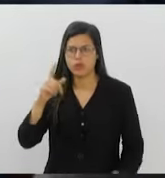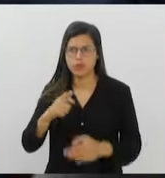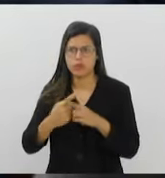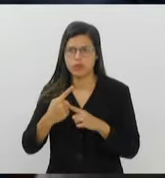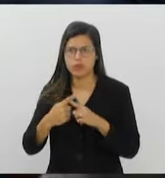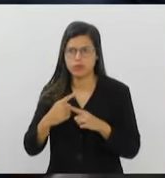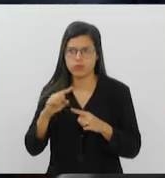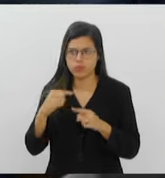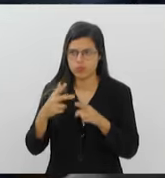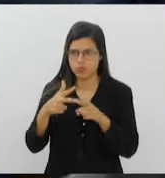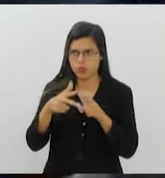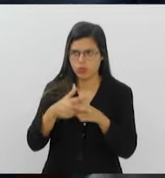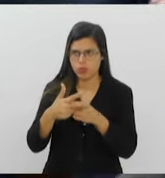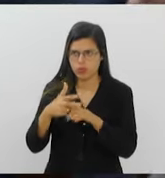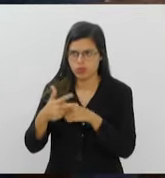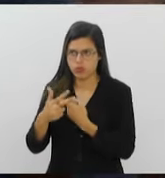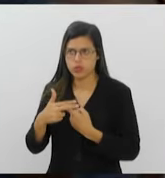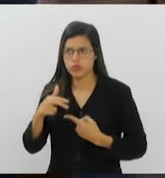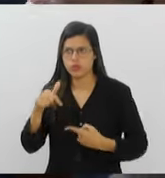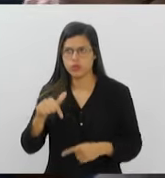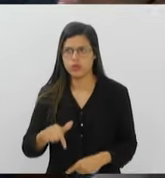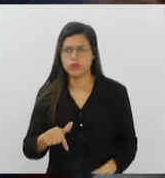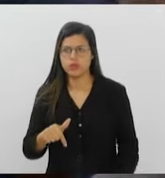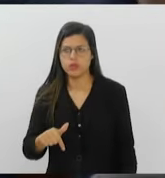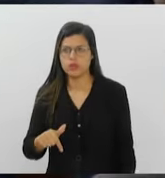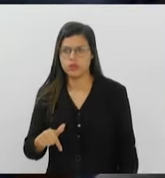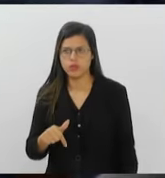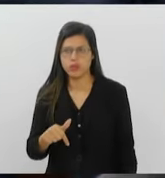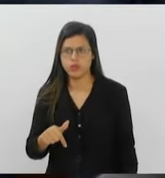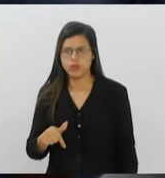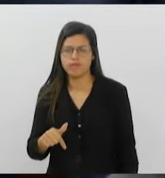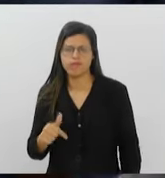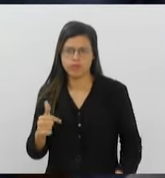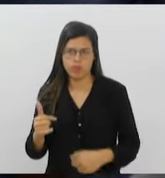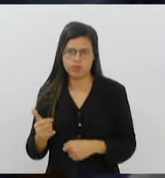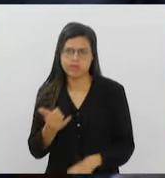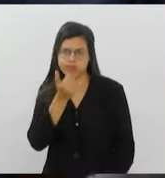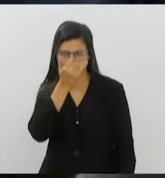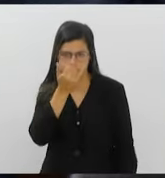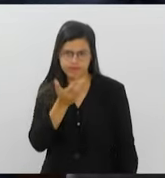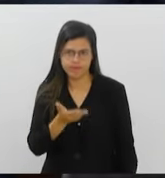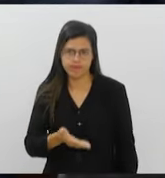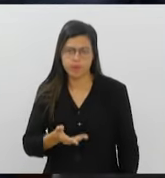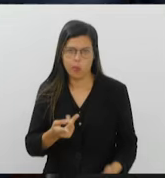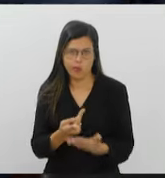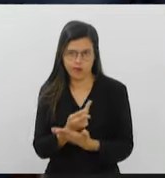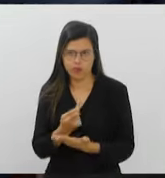está corrigindo aqui um equívoco que houve,